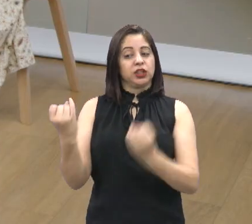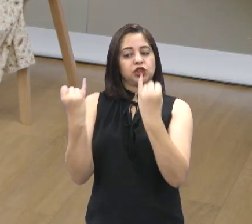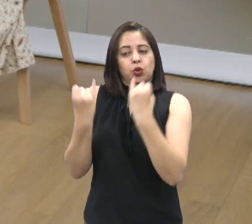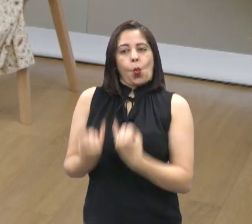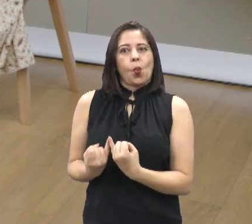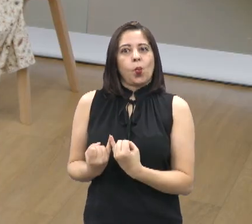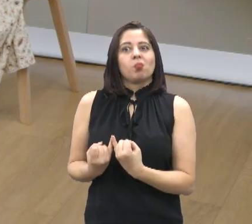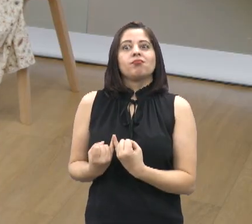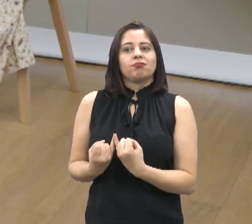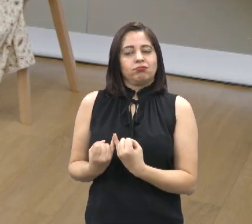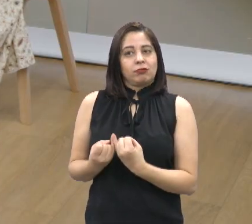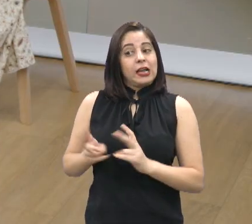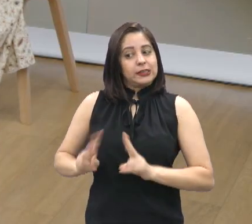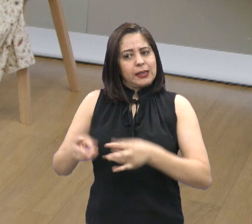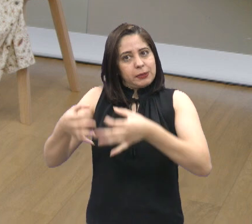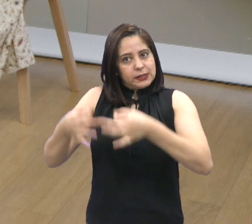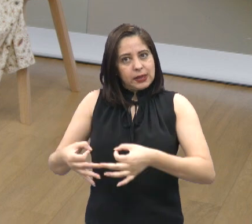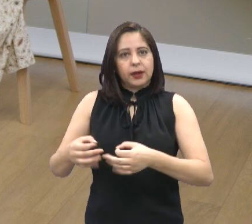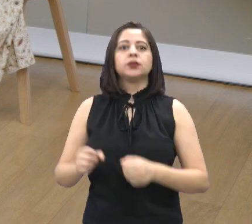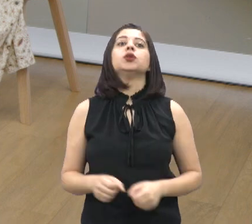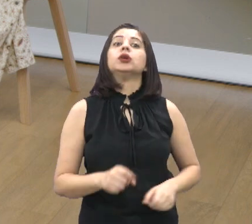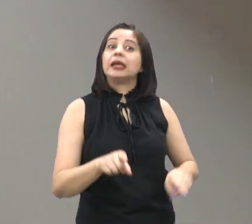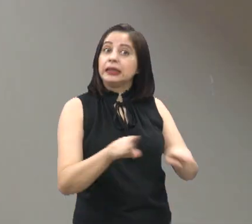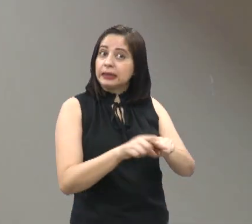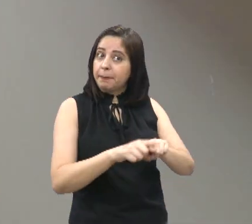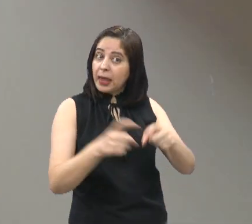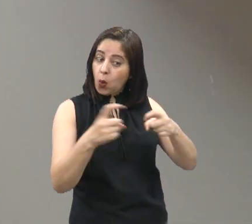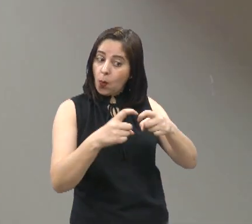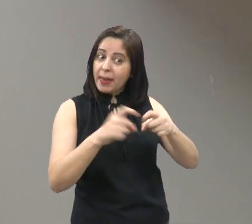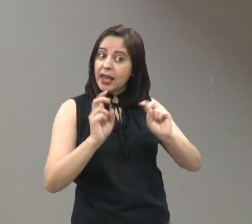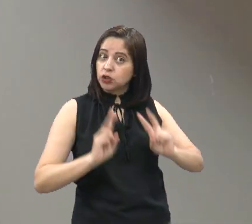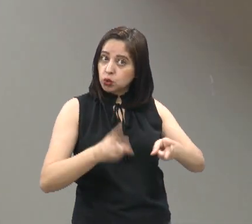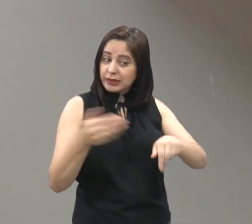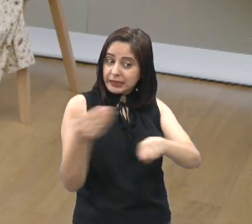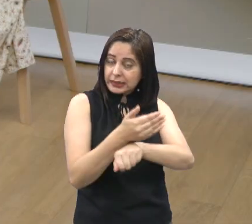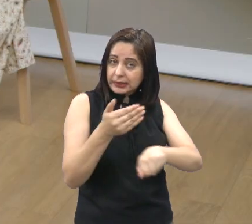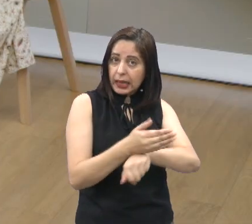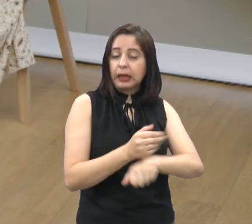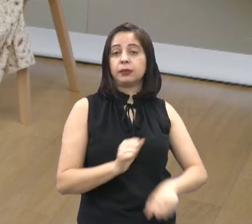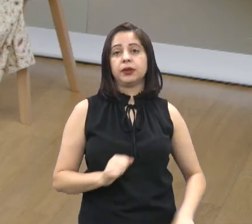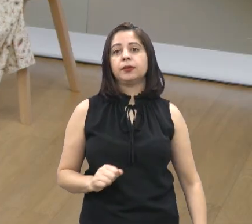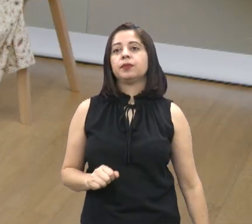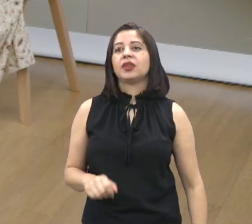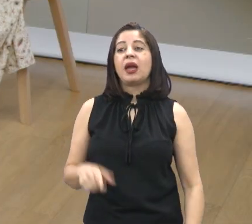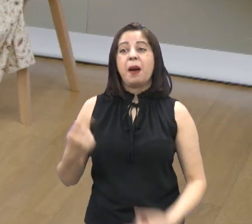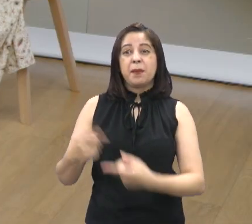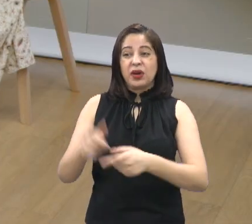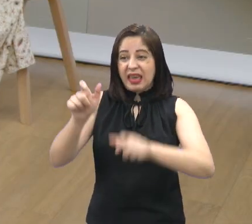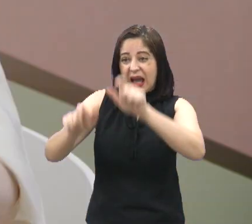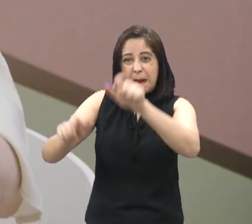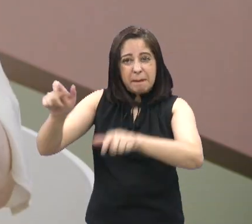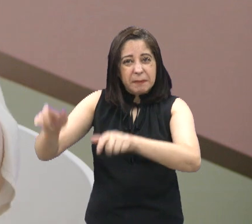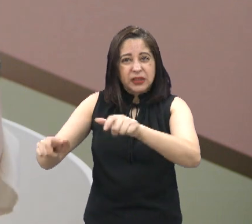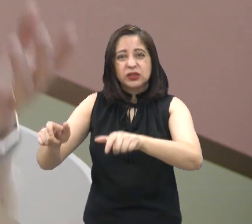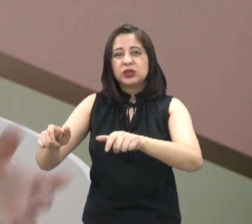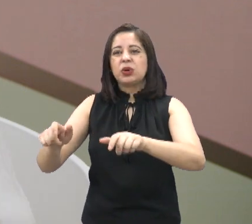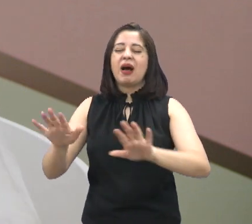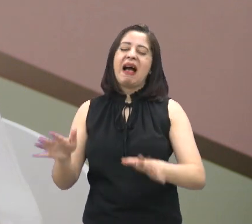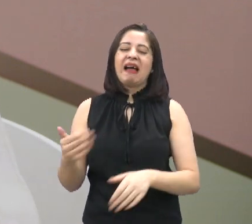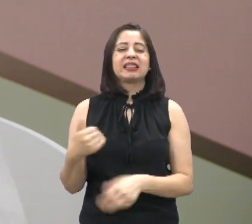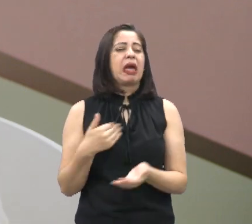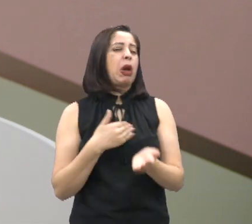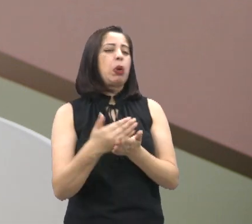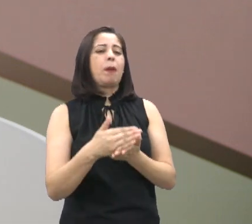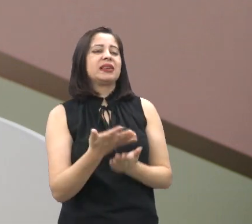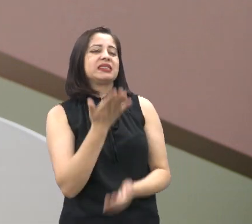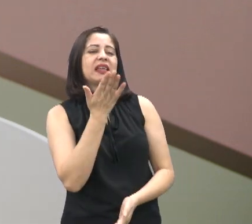Perfeito. E sempre acompanhamento médico, né? Na dúvida, pergunta por médico. Tem vários pacientes que acabam tomando... doutora, eu comecei a tomar magnésio